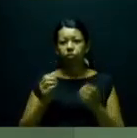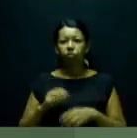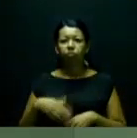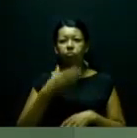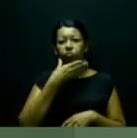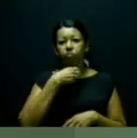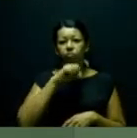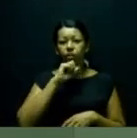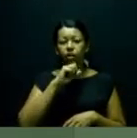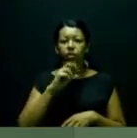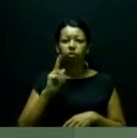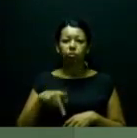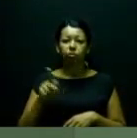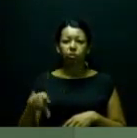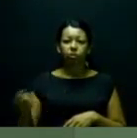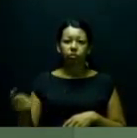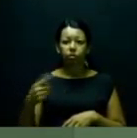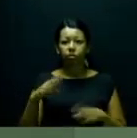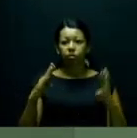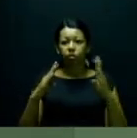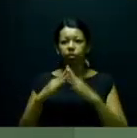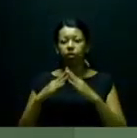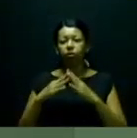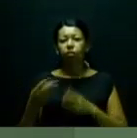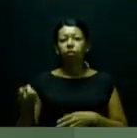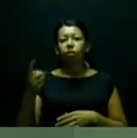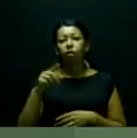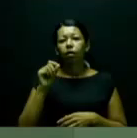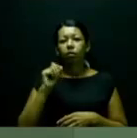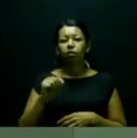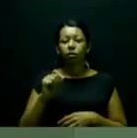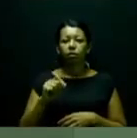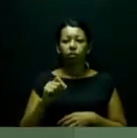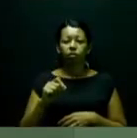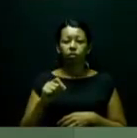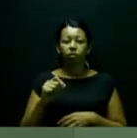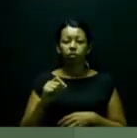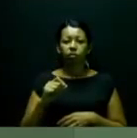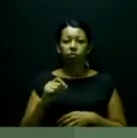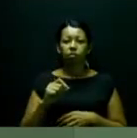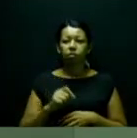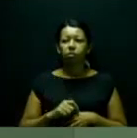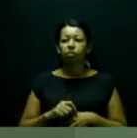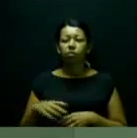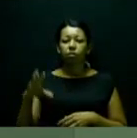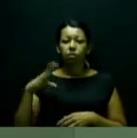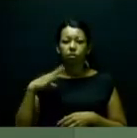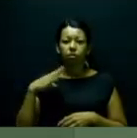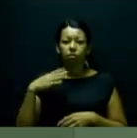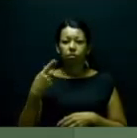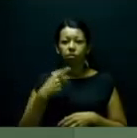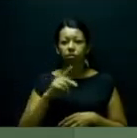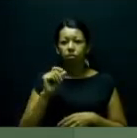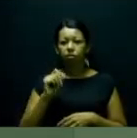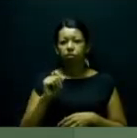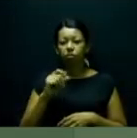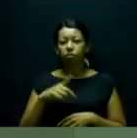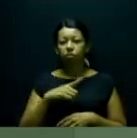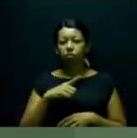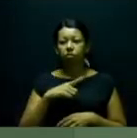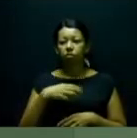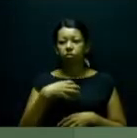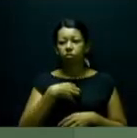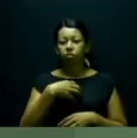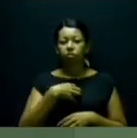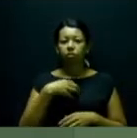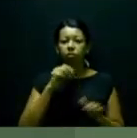pais, professores desta casa, aqui neste parlamento e na cidade, a questão da